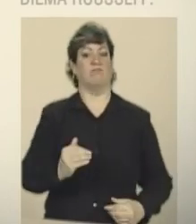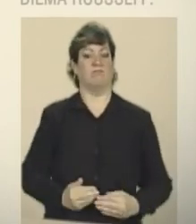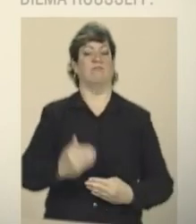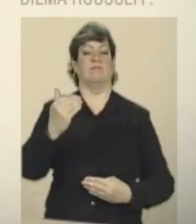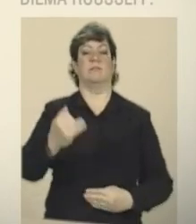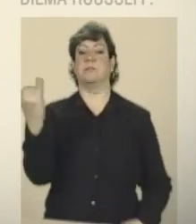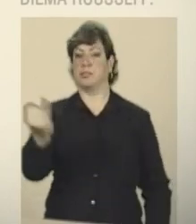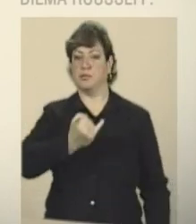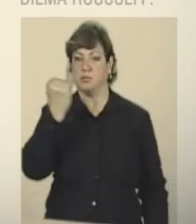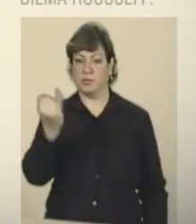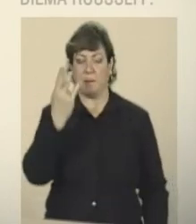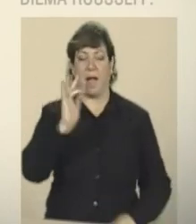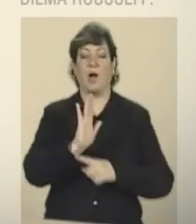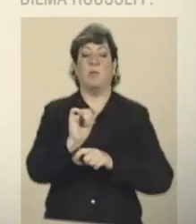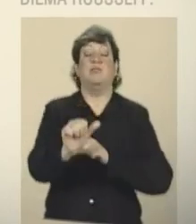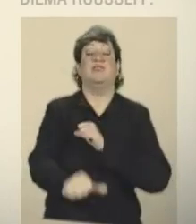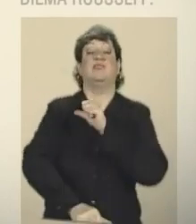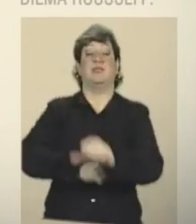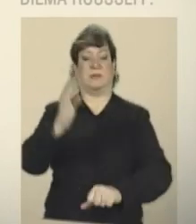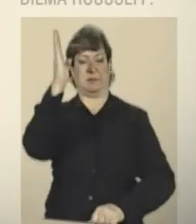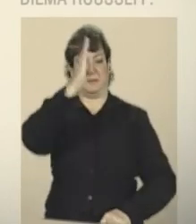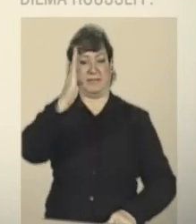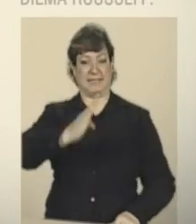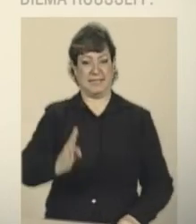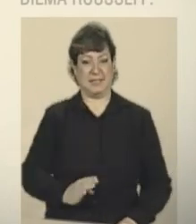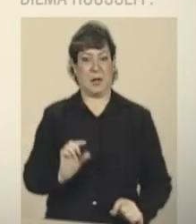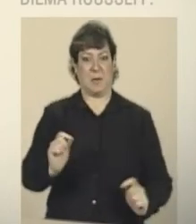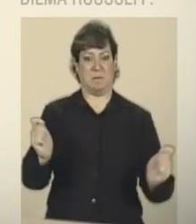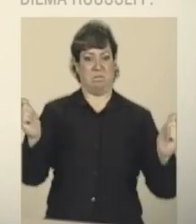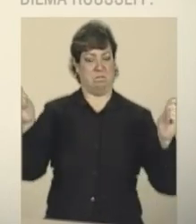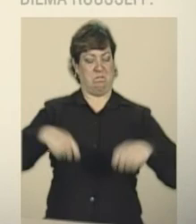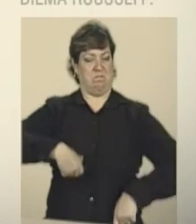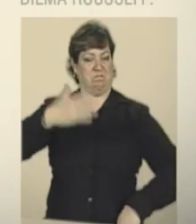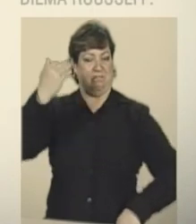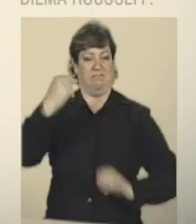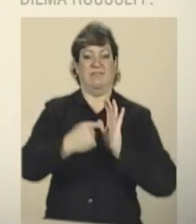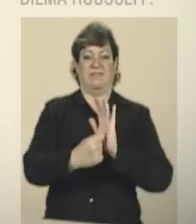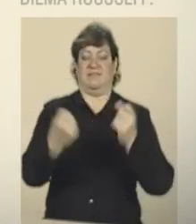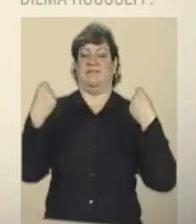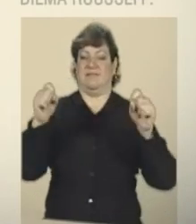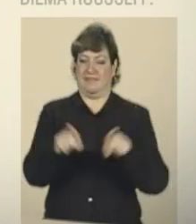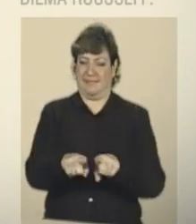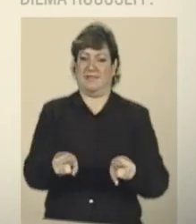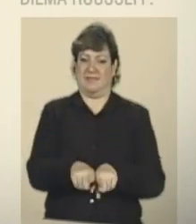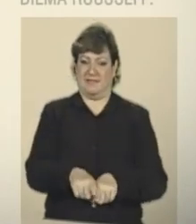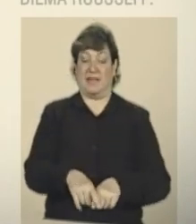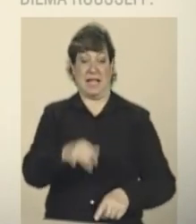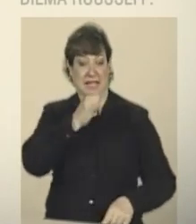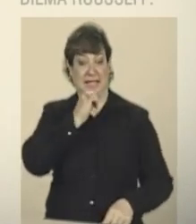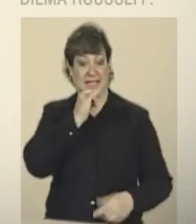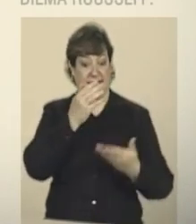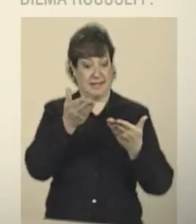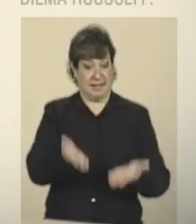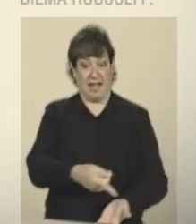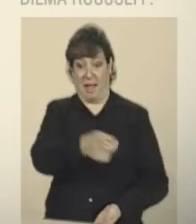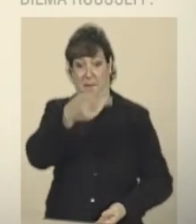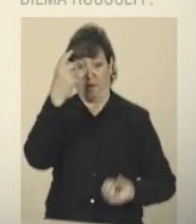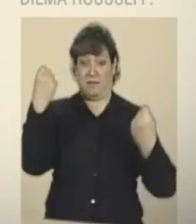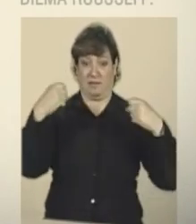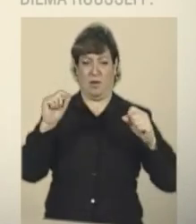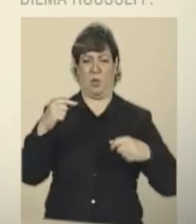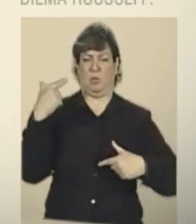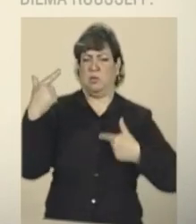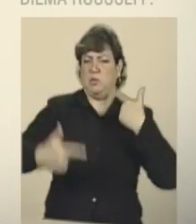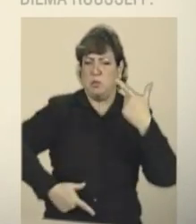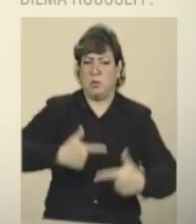Passos importantes para transformar o Brasil em uma potência também no esporte o exemplo desses atletas